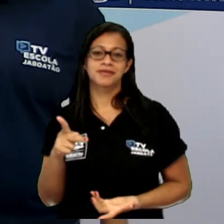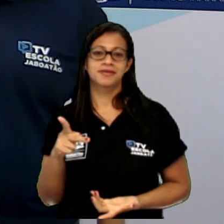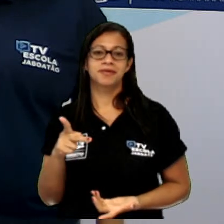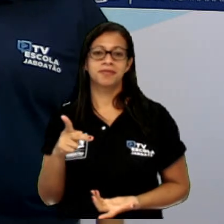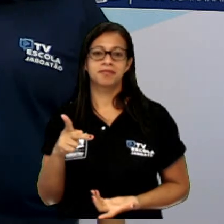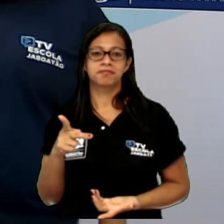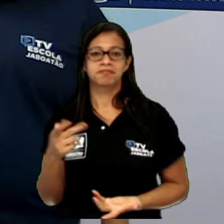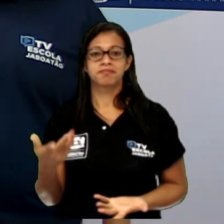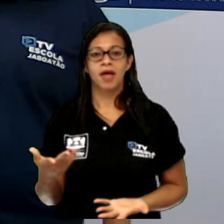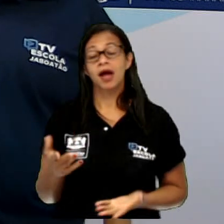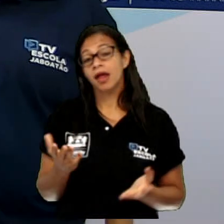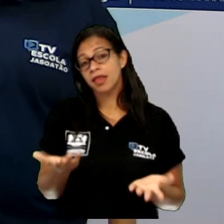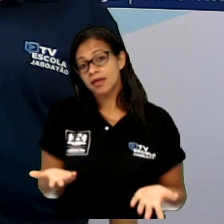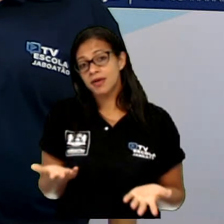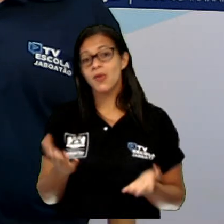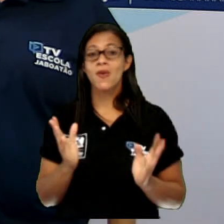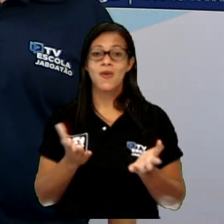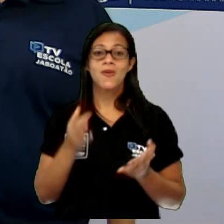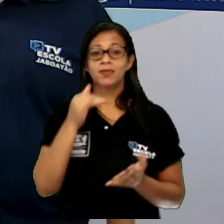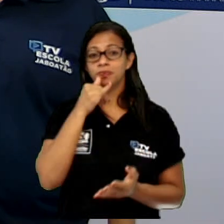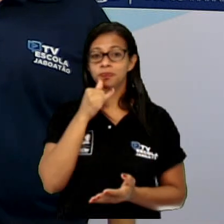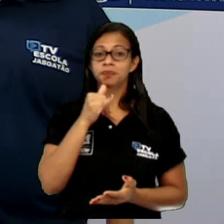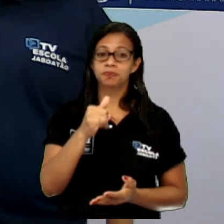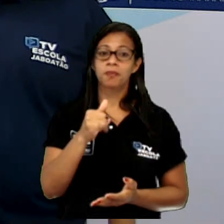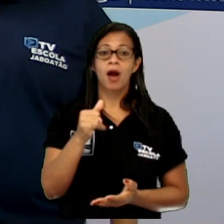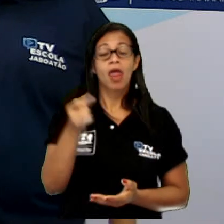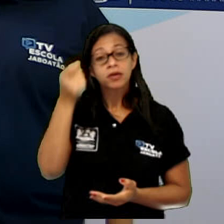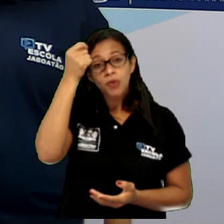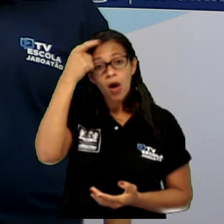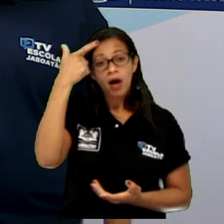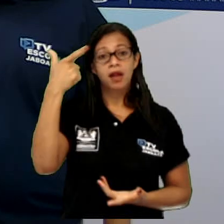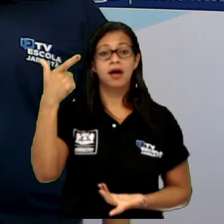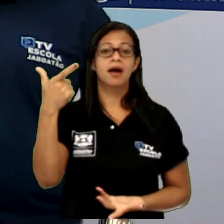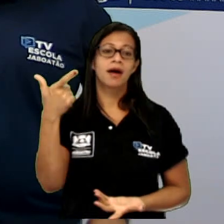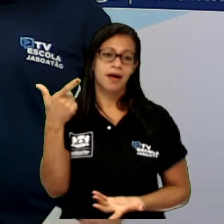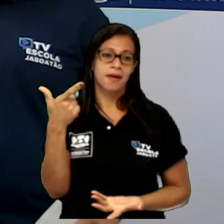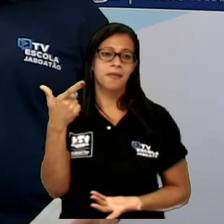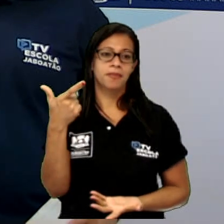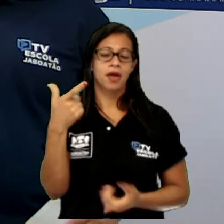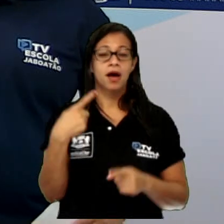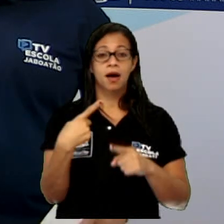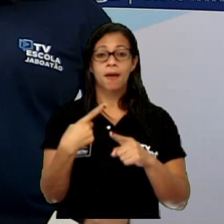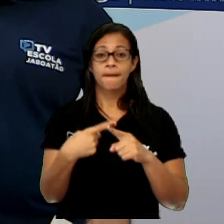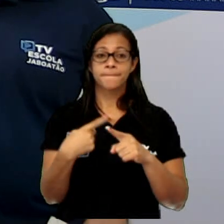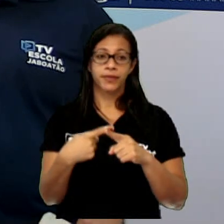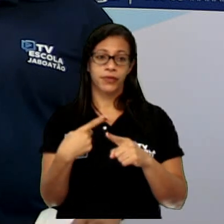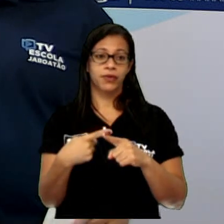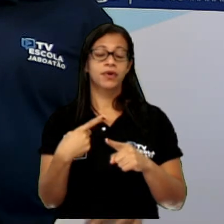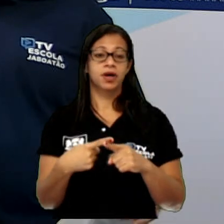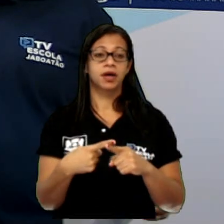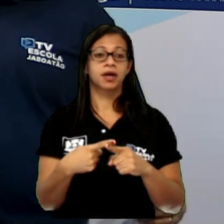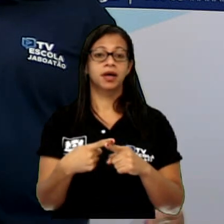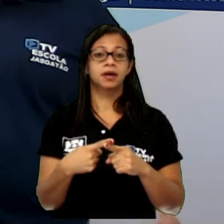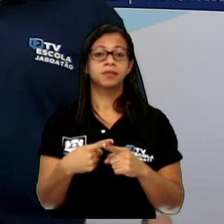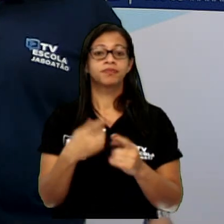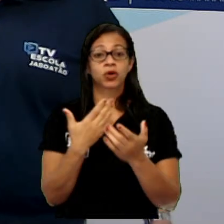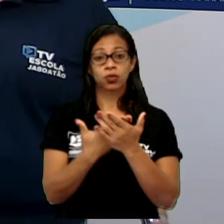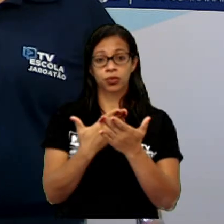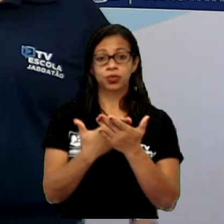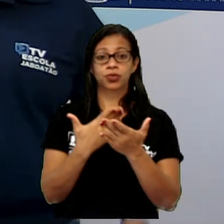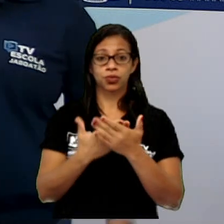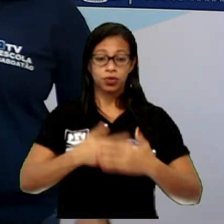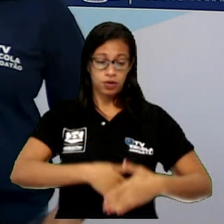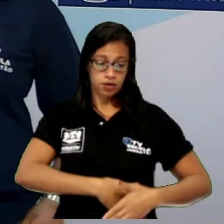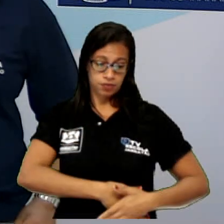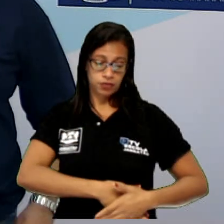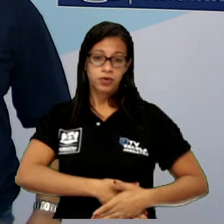Então, o que eu estou dando hoje para vocês é uma ideia, não é? Porque o assunto, a Era de Napoleão, ele é muito extenso. Eu sempre falo isso